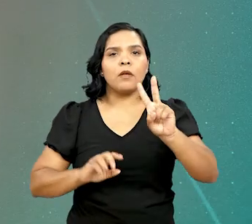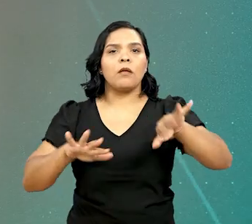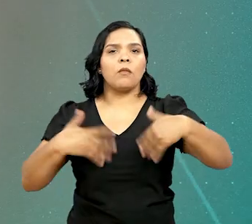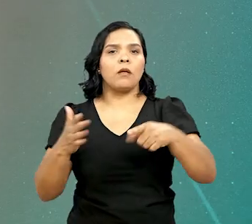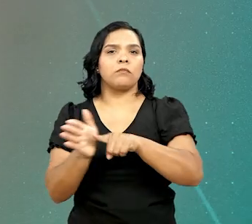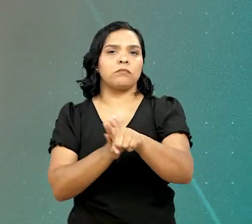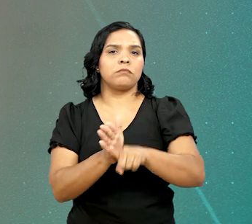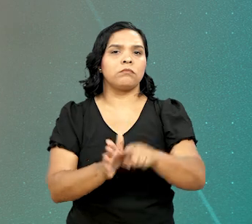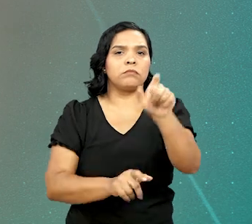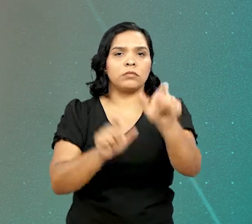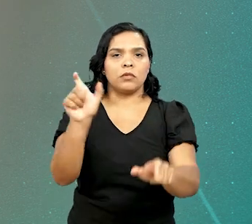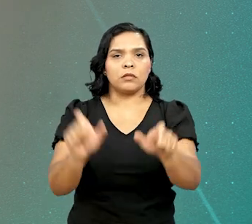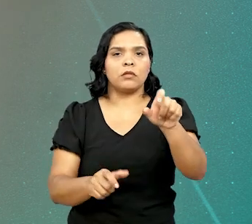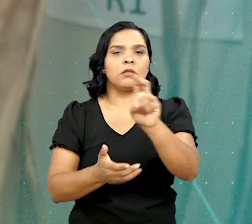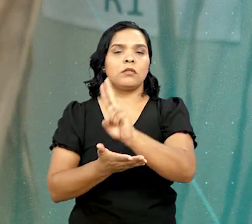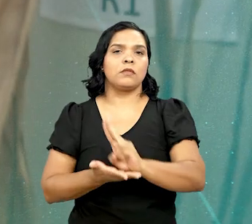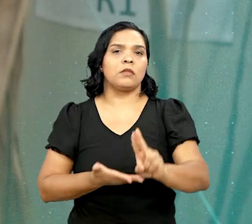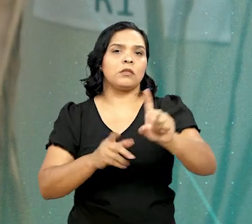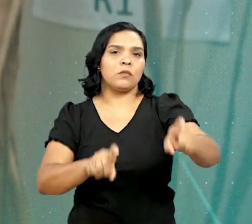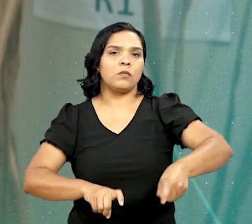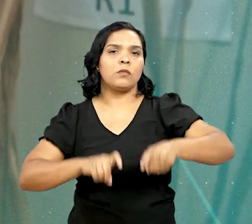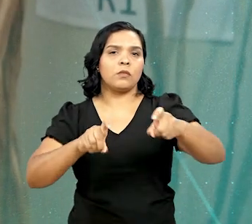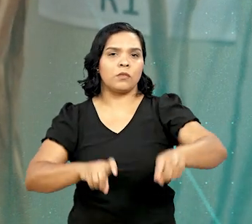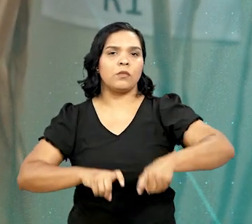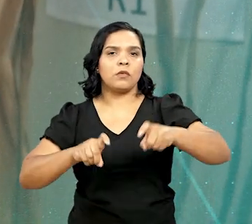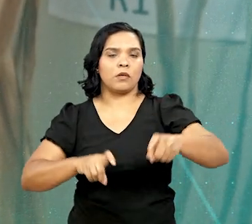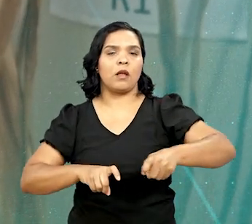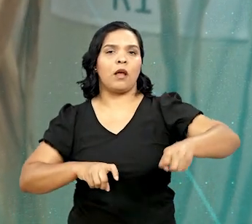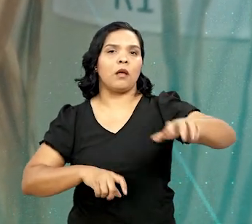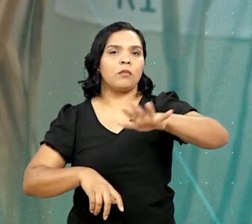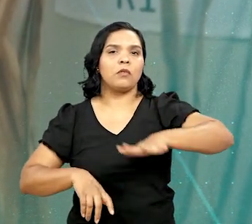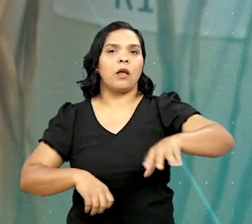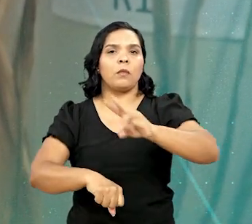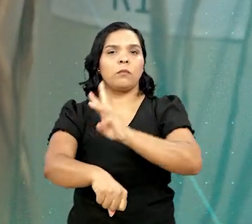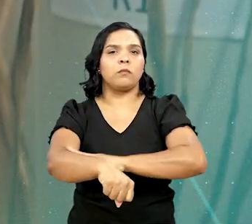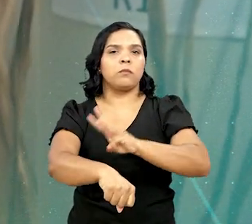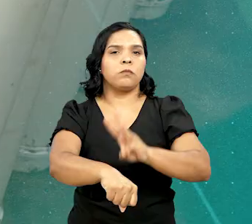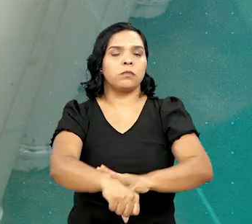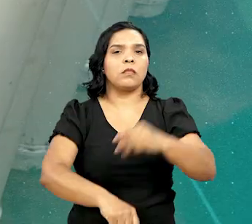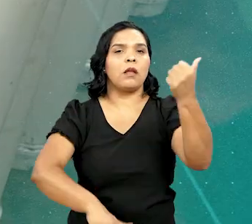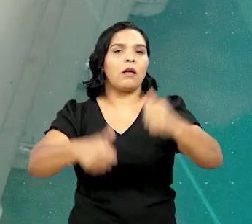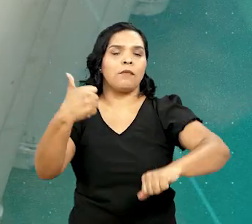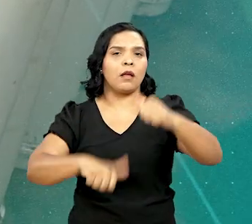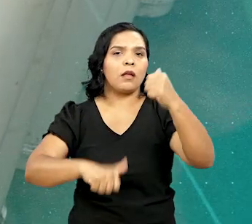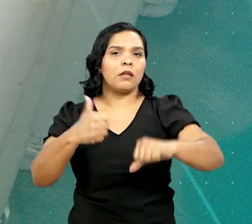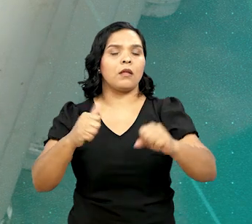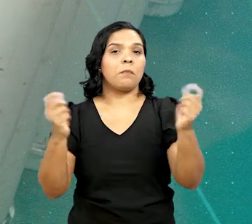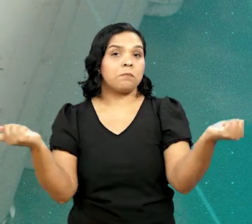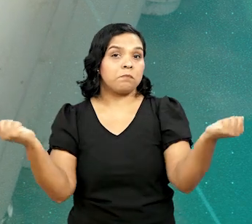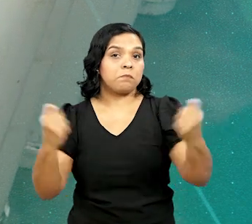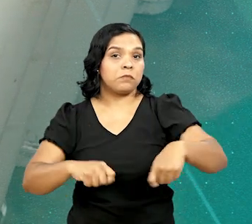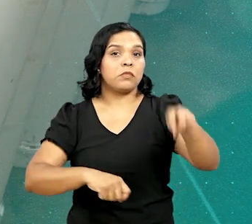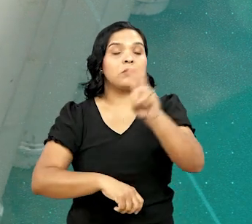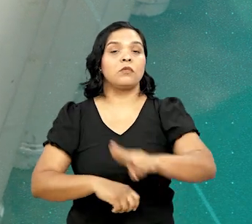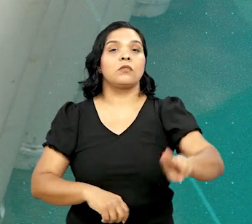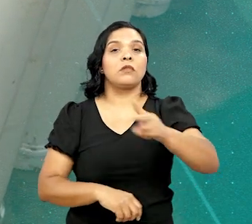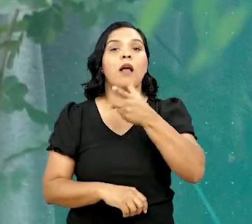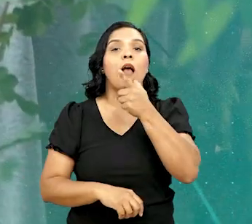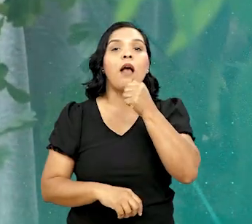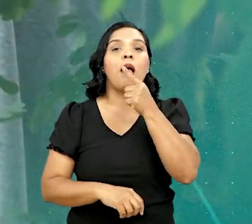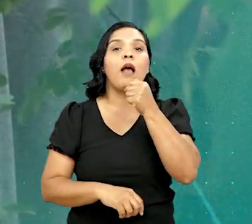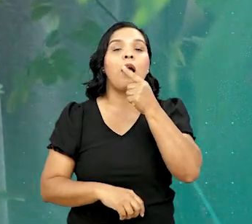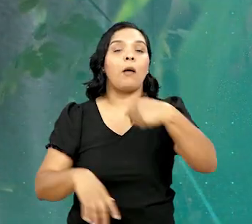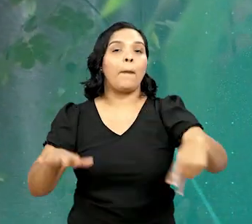que pesquisadores da Universidade Federal Rural do Semiárido, campus de Mossoró, avaliam a possibilidade de utilizar a